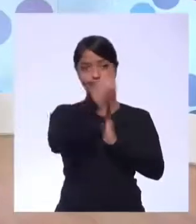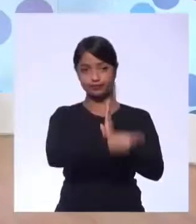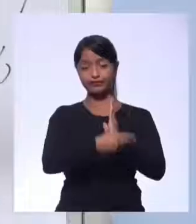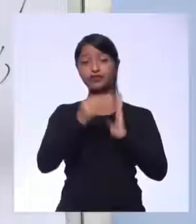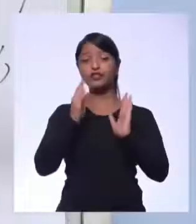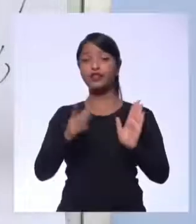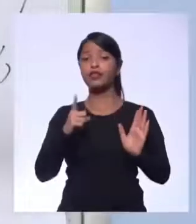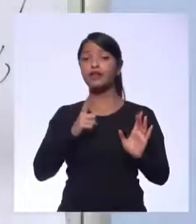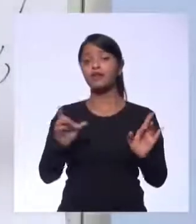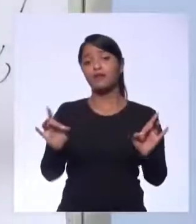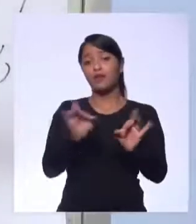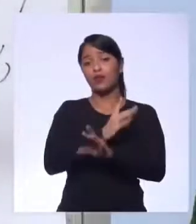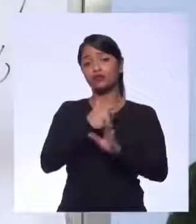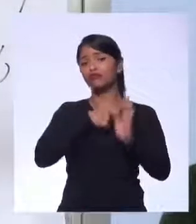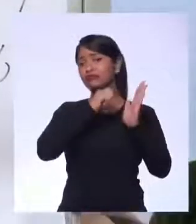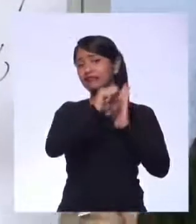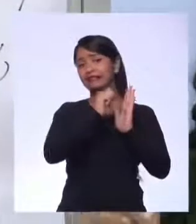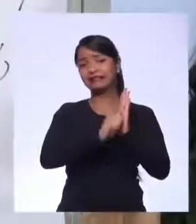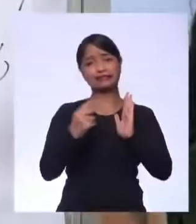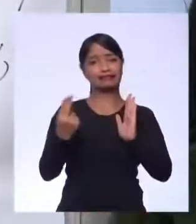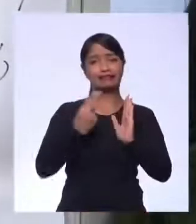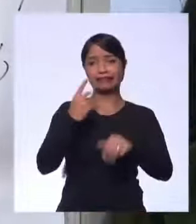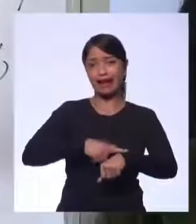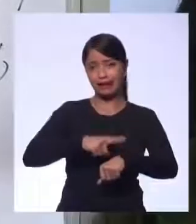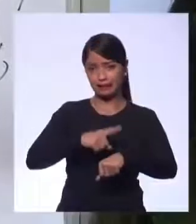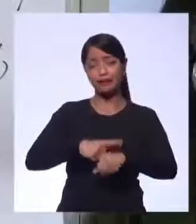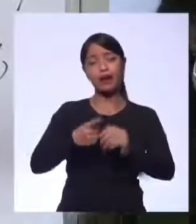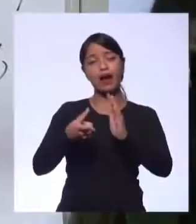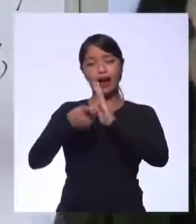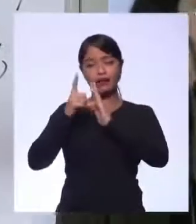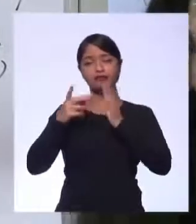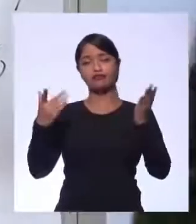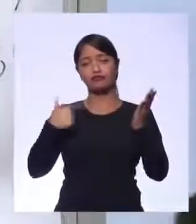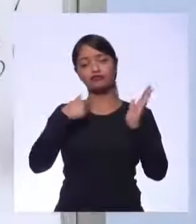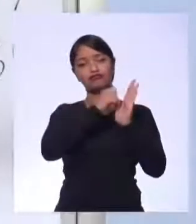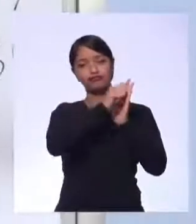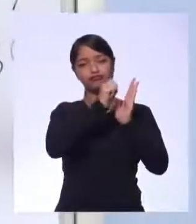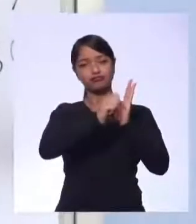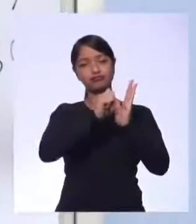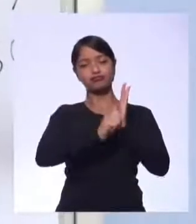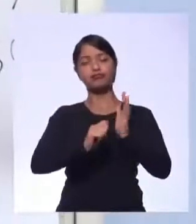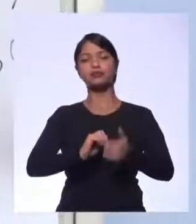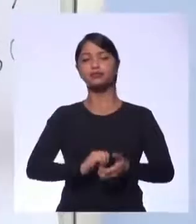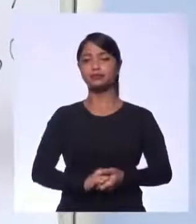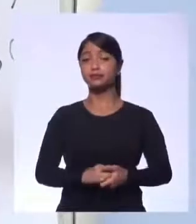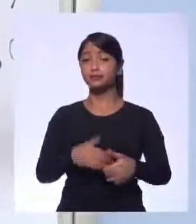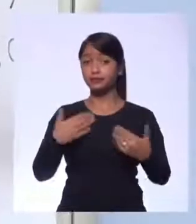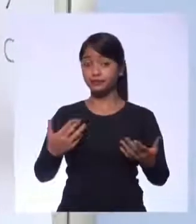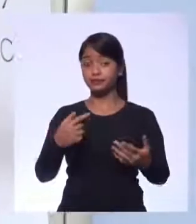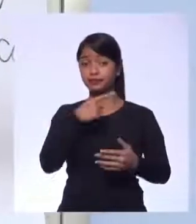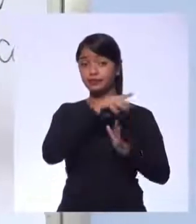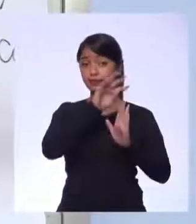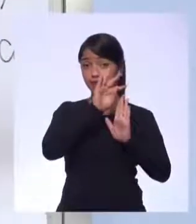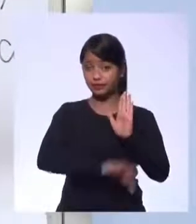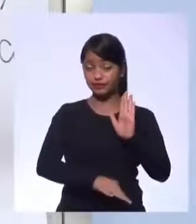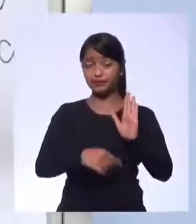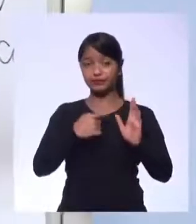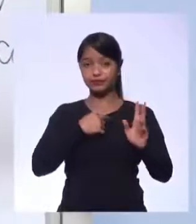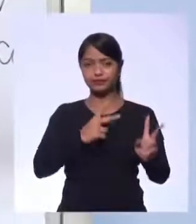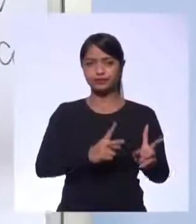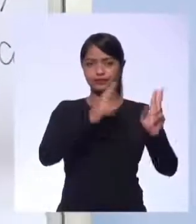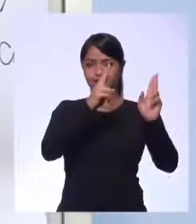conta aqui dos últimos minutinhos. Eu peguei um trecho do texto da Yara. Gente, aquele trecho que tem a intertextualidade, Dani, que você